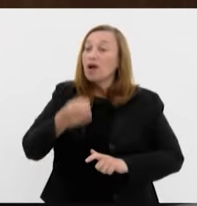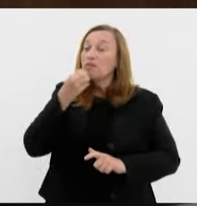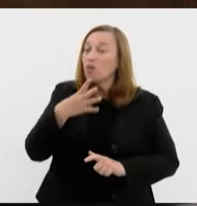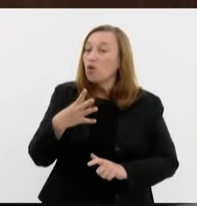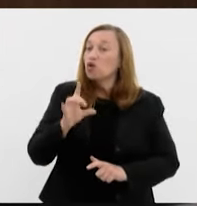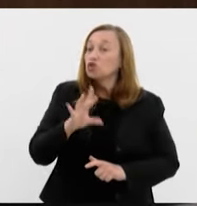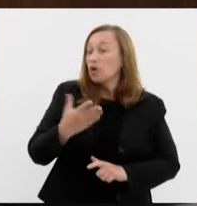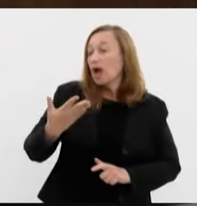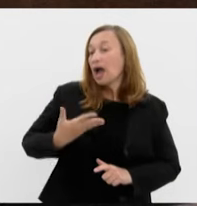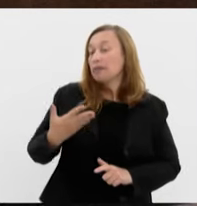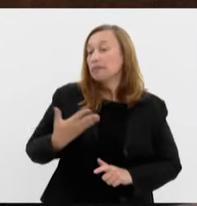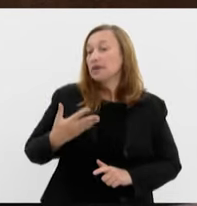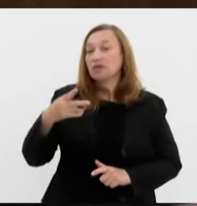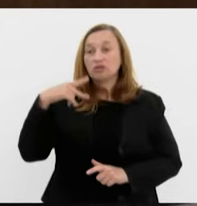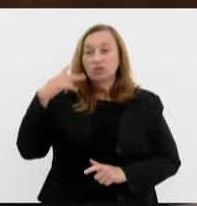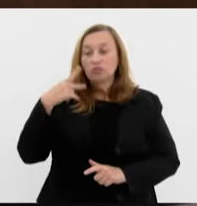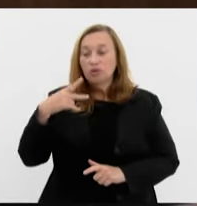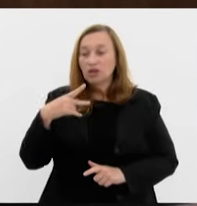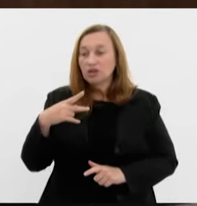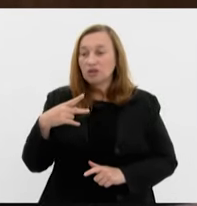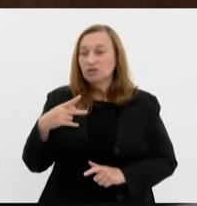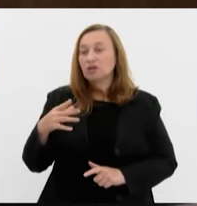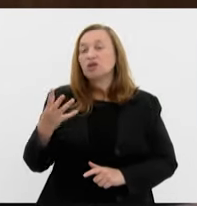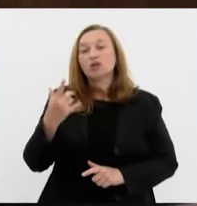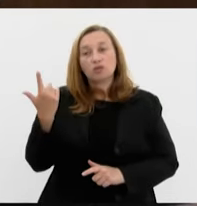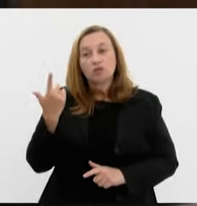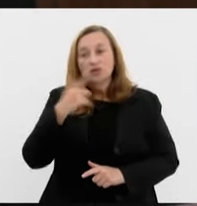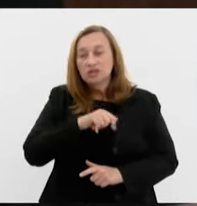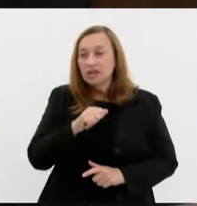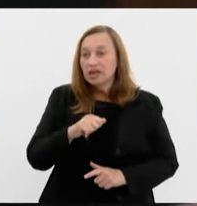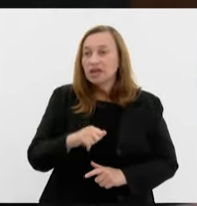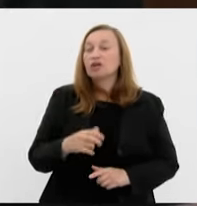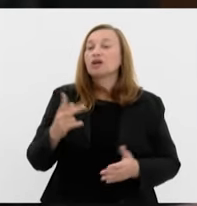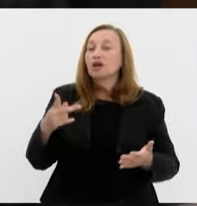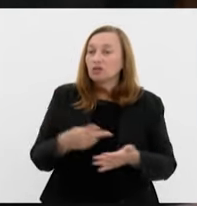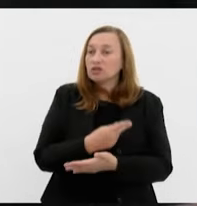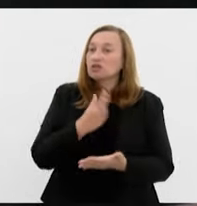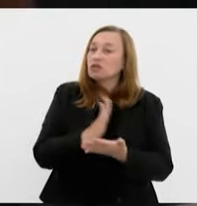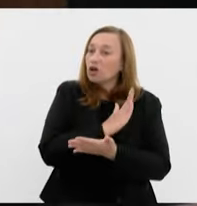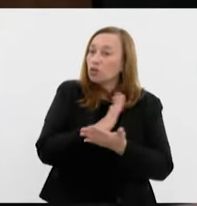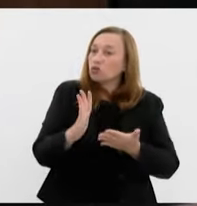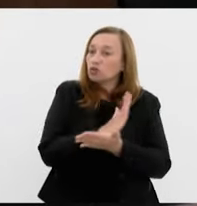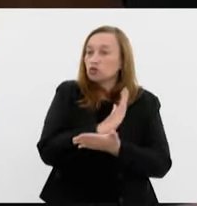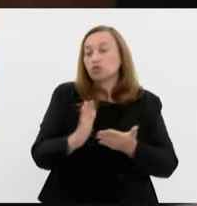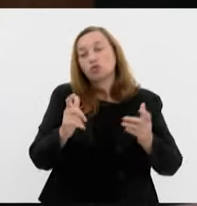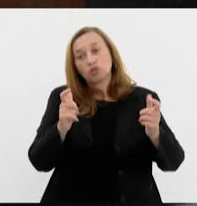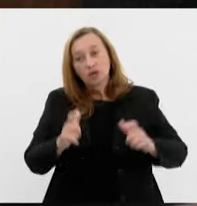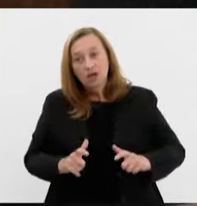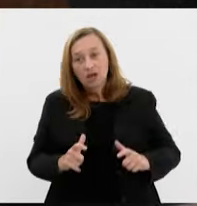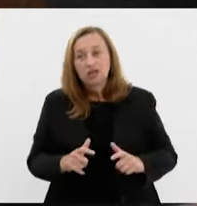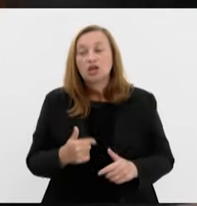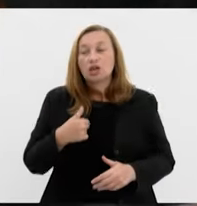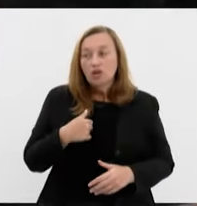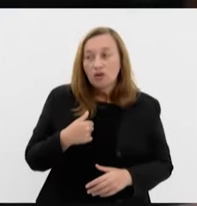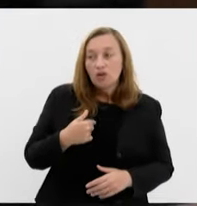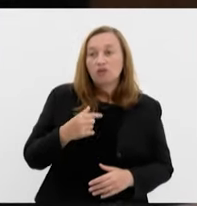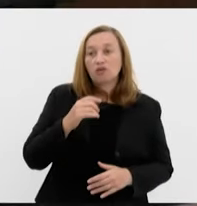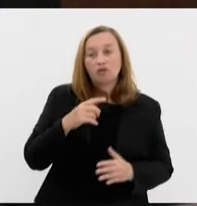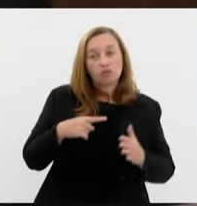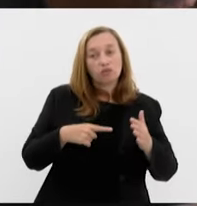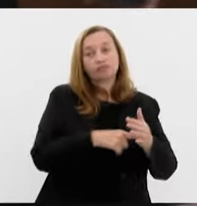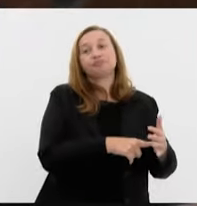de políticos é que são beneficiados como aconteceu em alguns lugares e eu venho fazendo essa